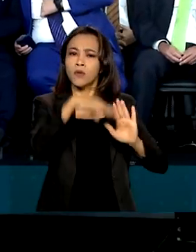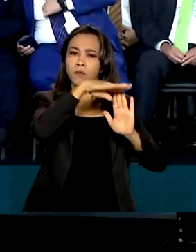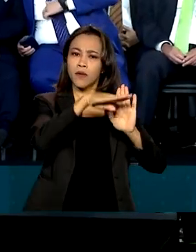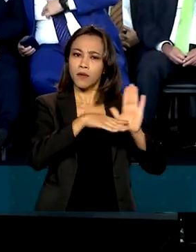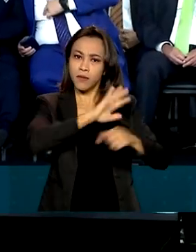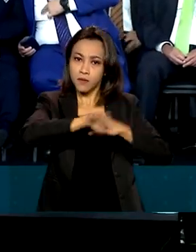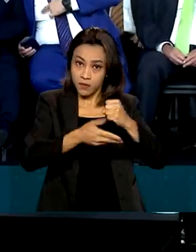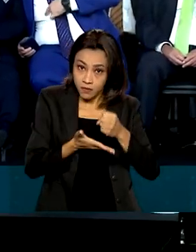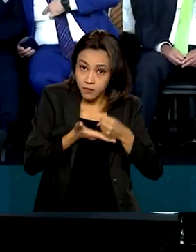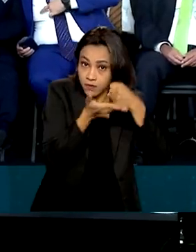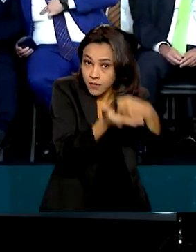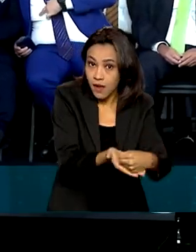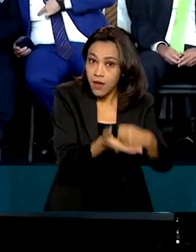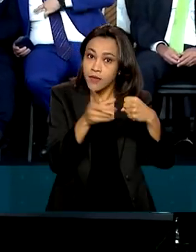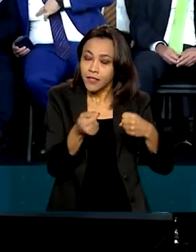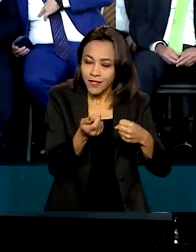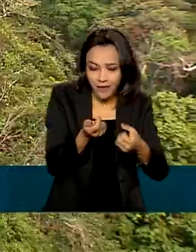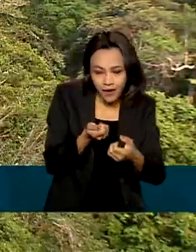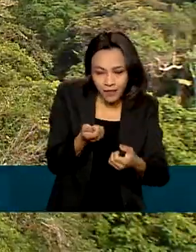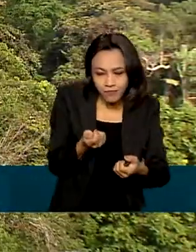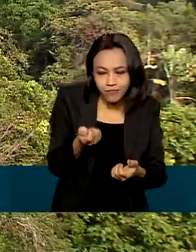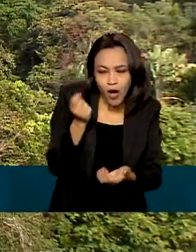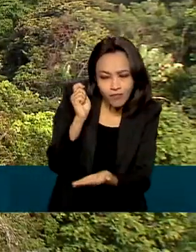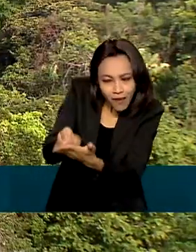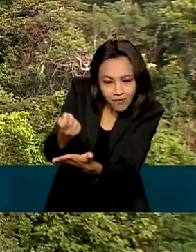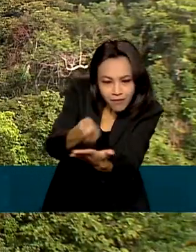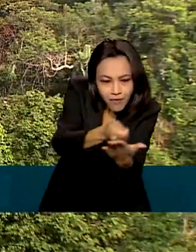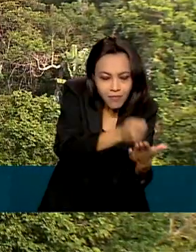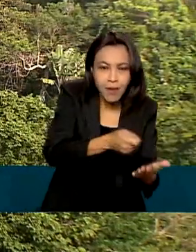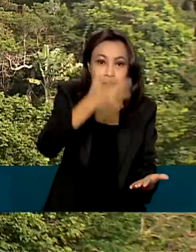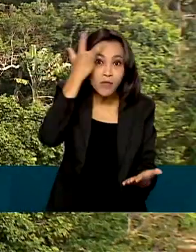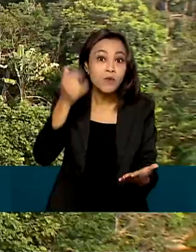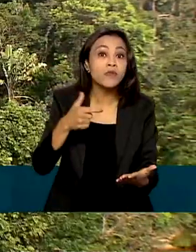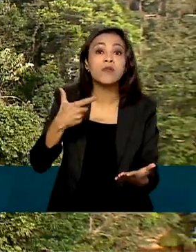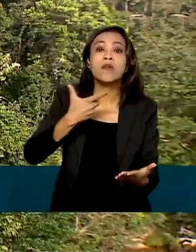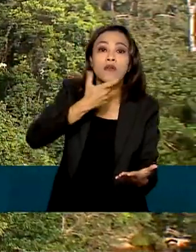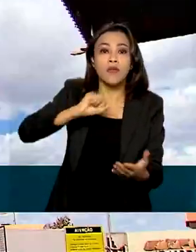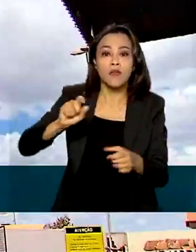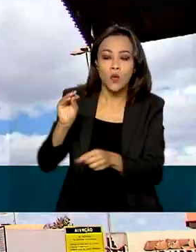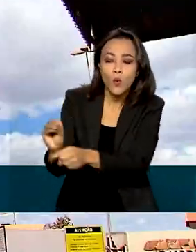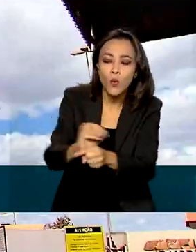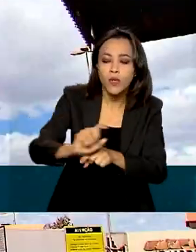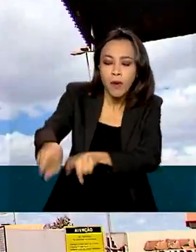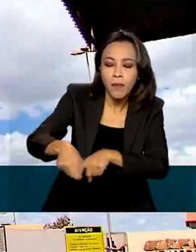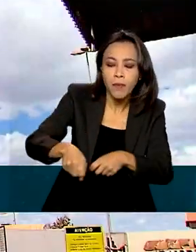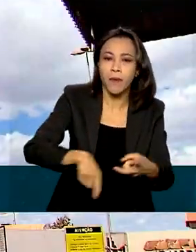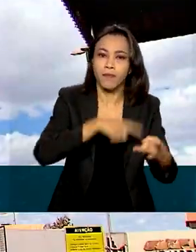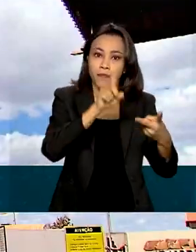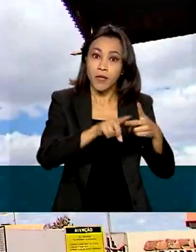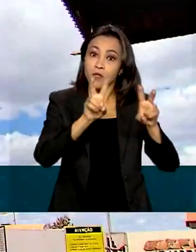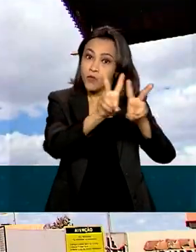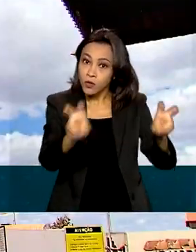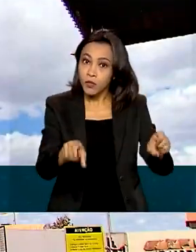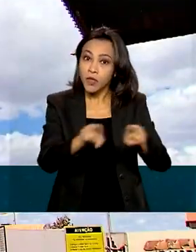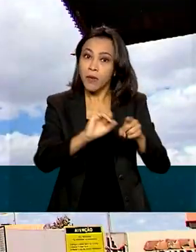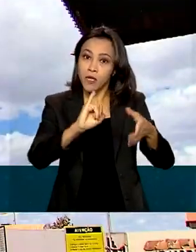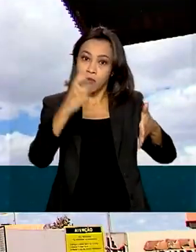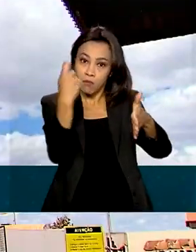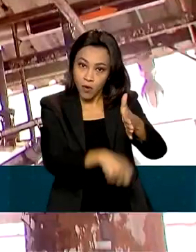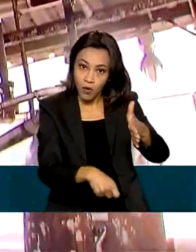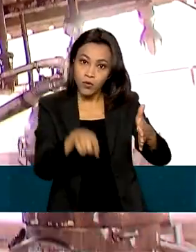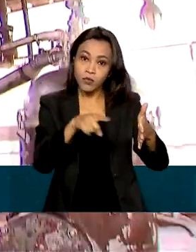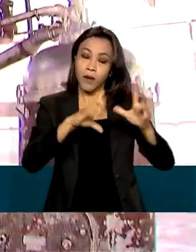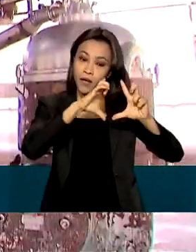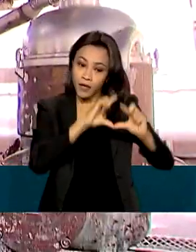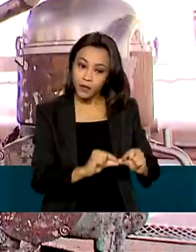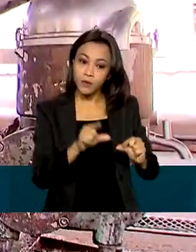como o que remunera agricultores que preservam a floresta nativa, o que zera os impostos federais na aquisição de equipamentos para